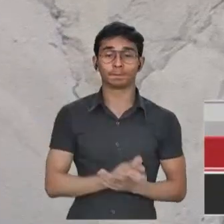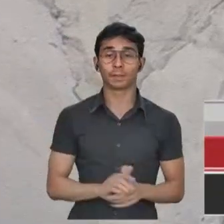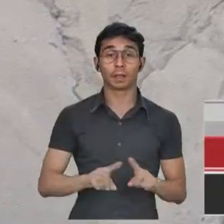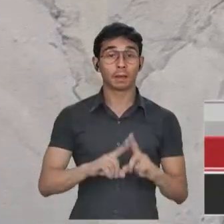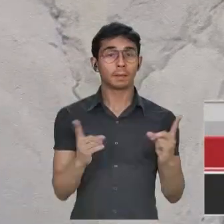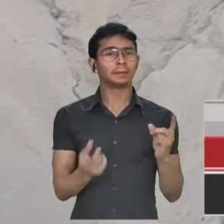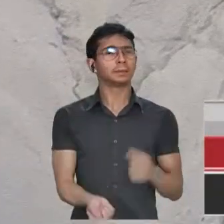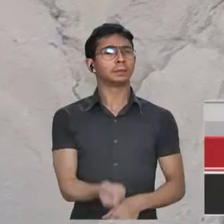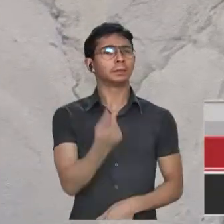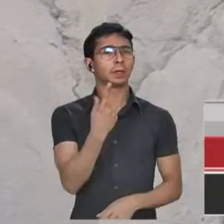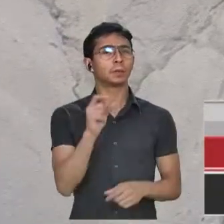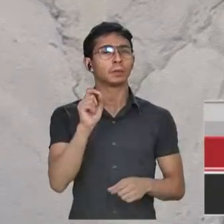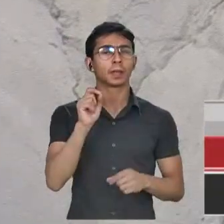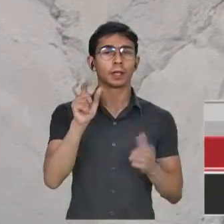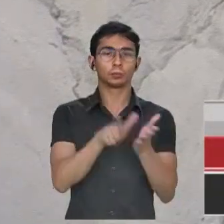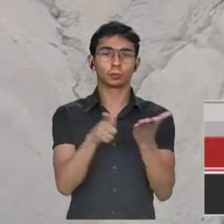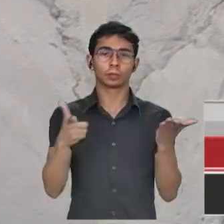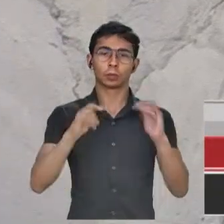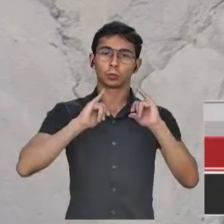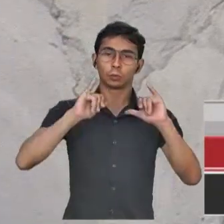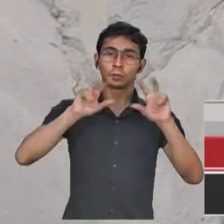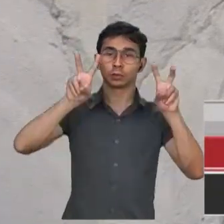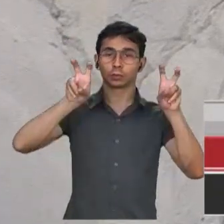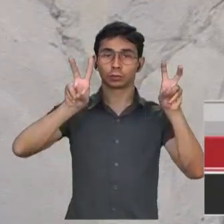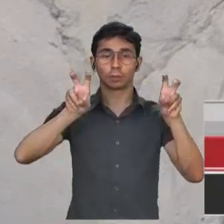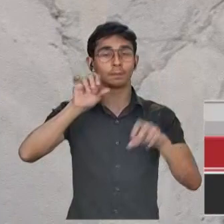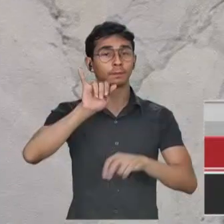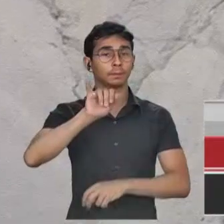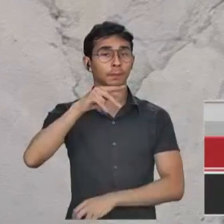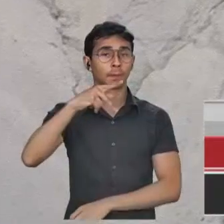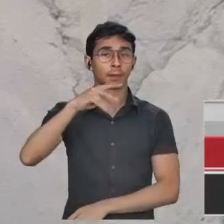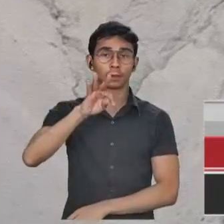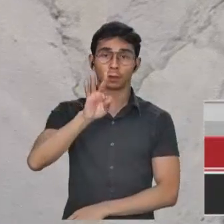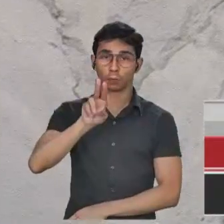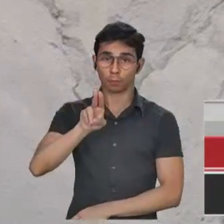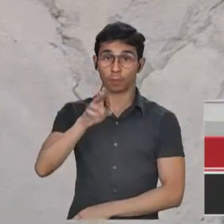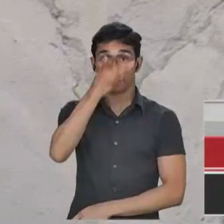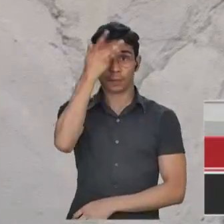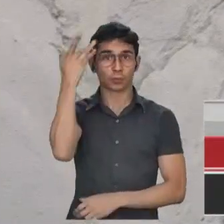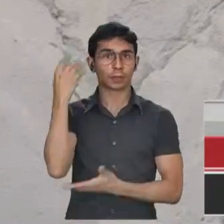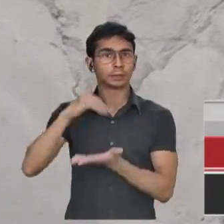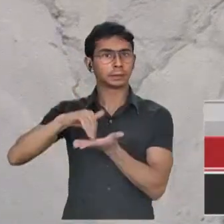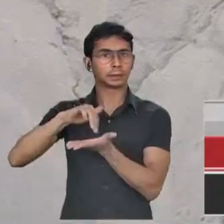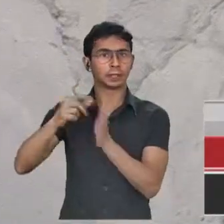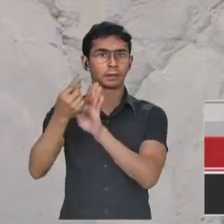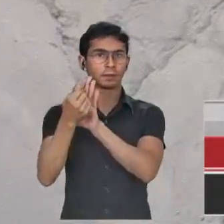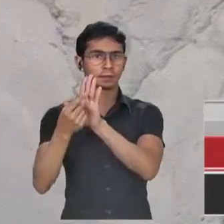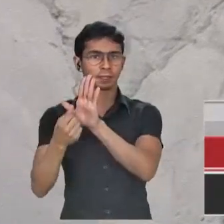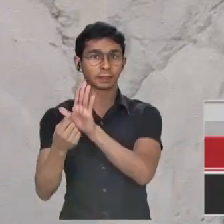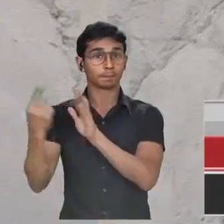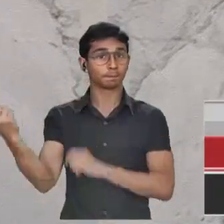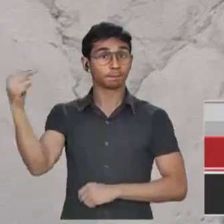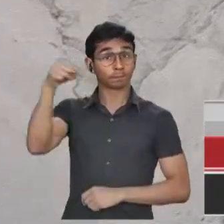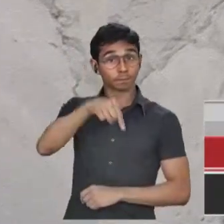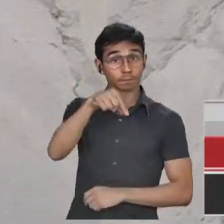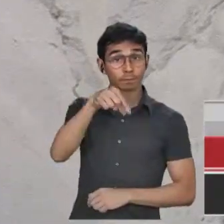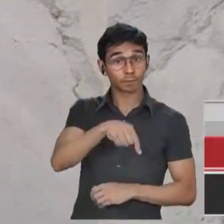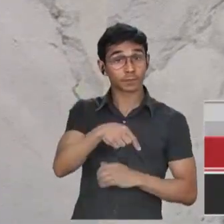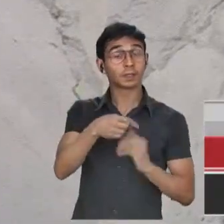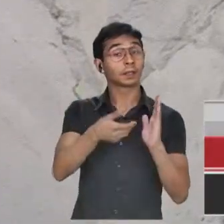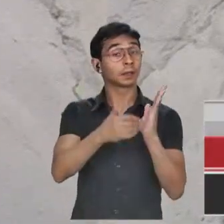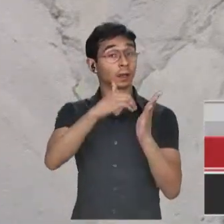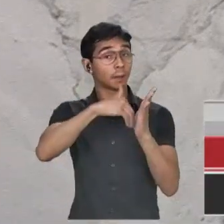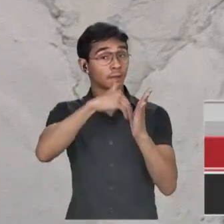que o secretário da fazenda foi na câmara dos vereadores aqui em são paulo tentar explicar o que está acontecendo com o iptu